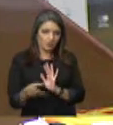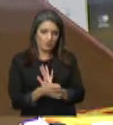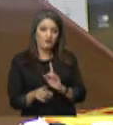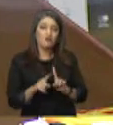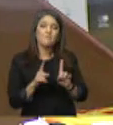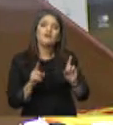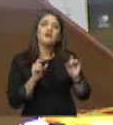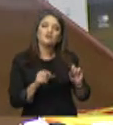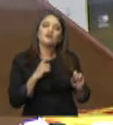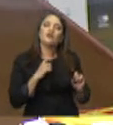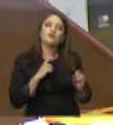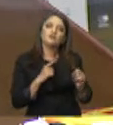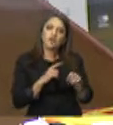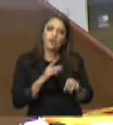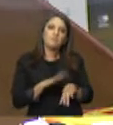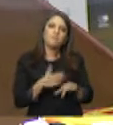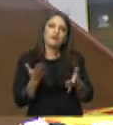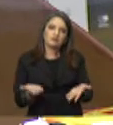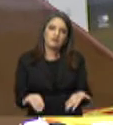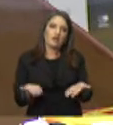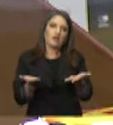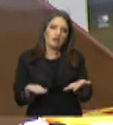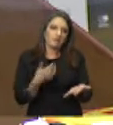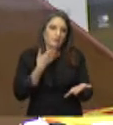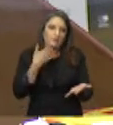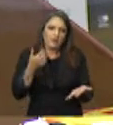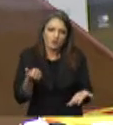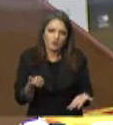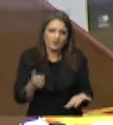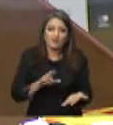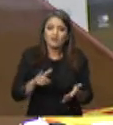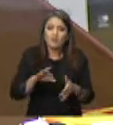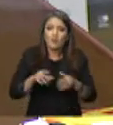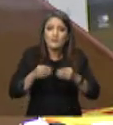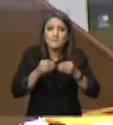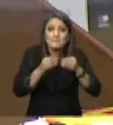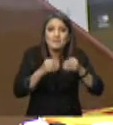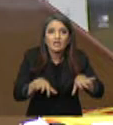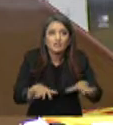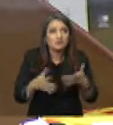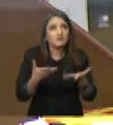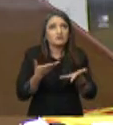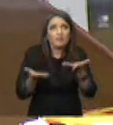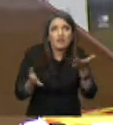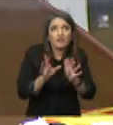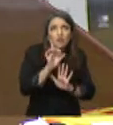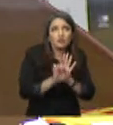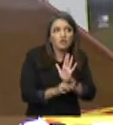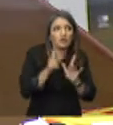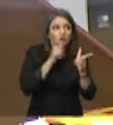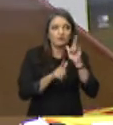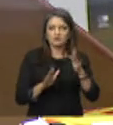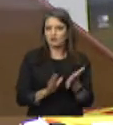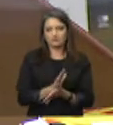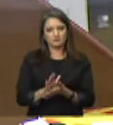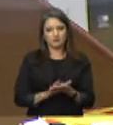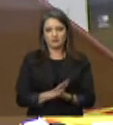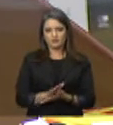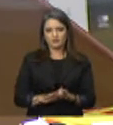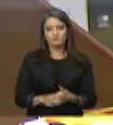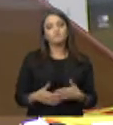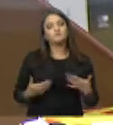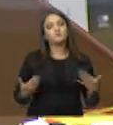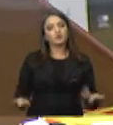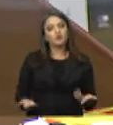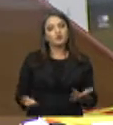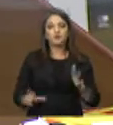contrário foram favorecidos portanto não faz o menor sentido falar-se de prejuízo algum direito adquirido do réu nem o autor e